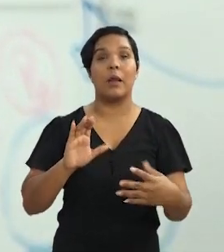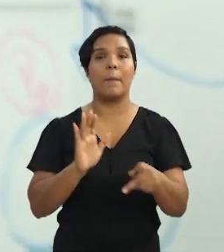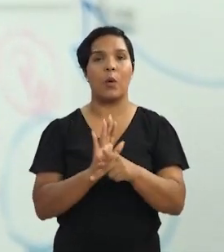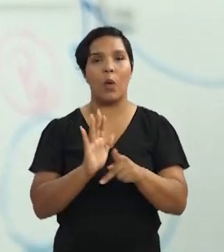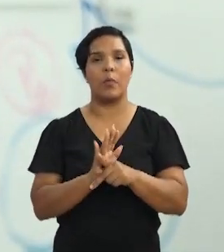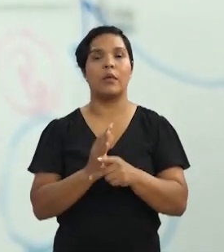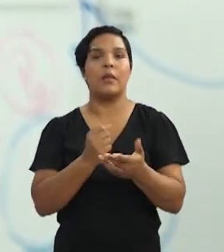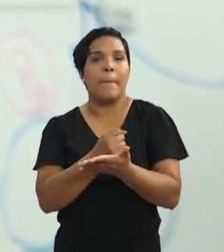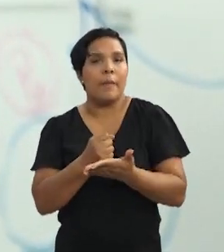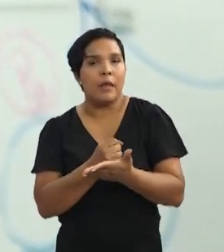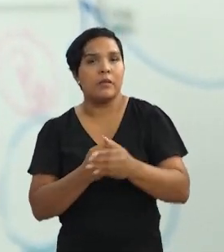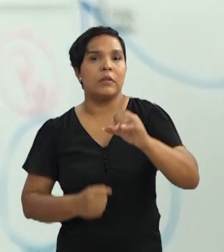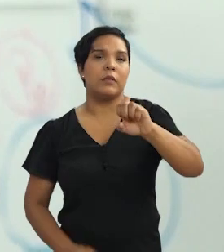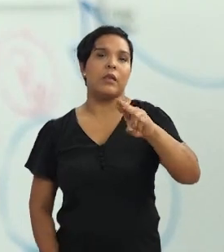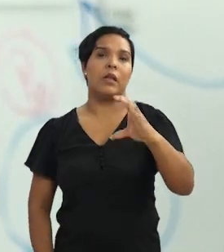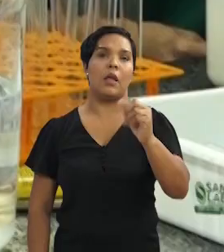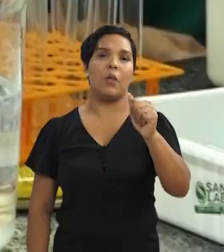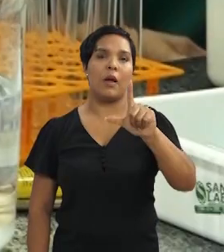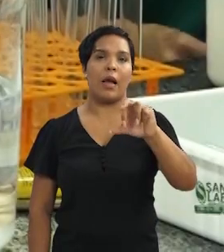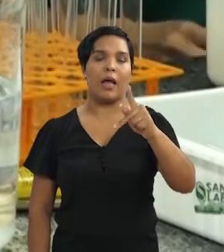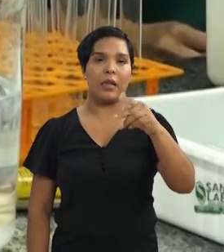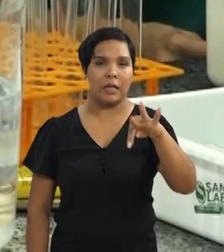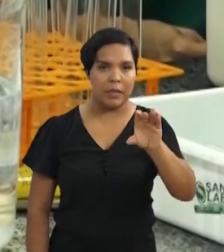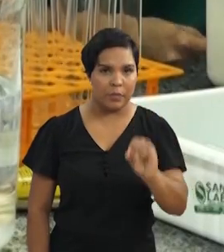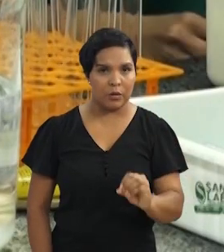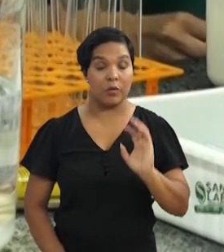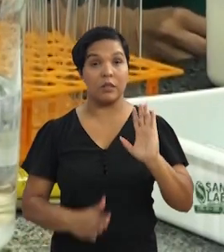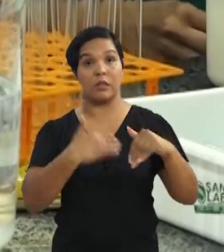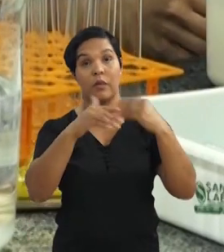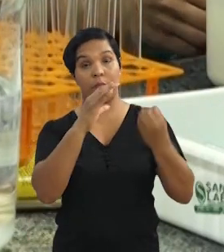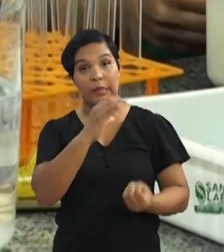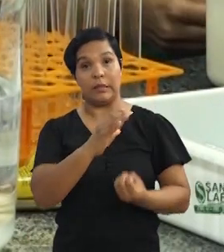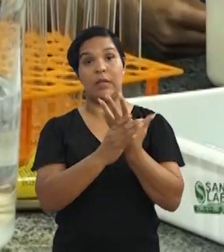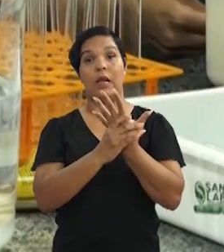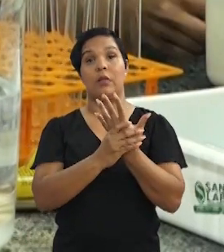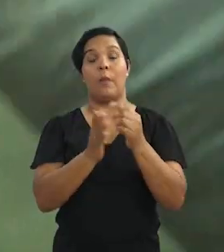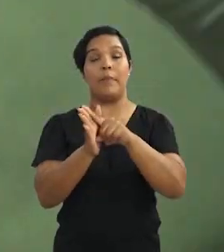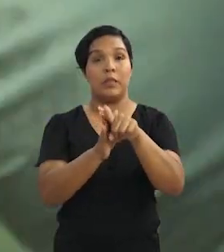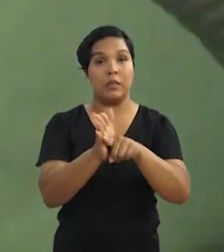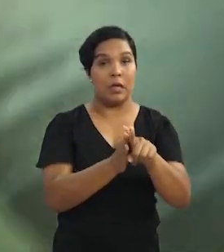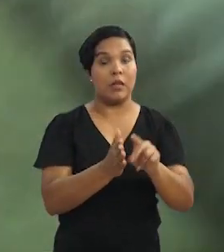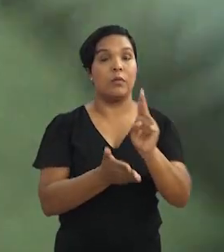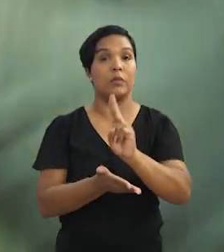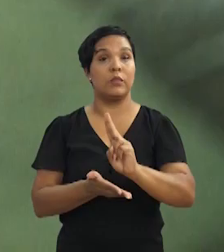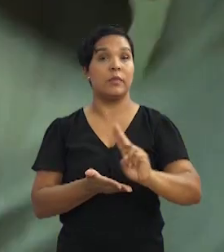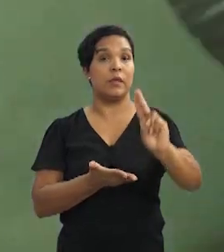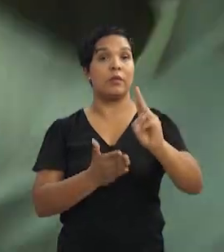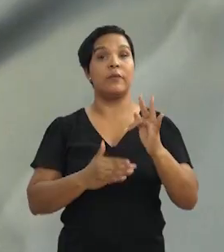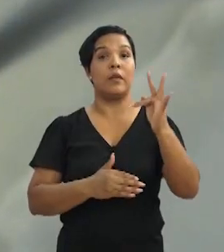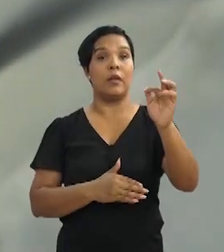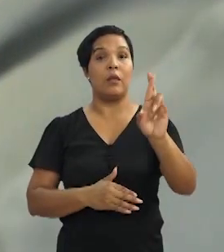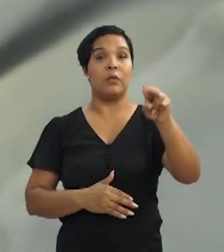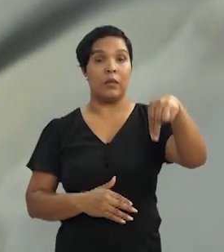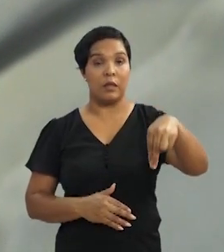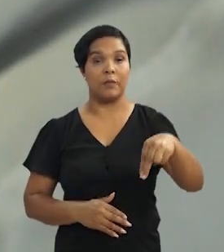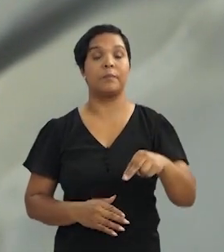extrato pirolenhoso à base de eucalipto. Essa substância de nome estranho foi desenvolvida por pesquisadores da Universidade Federal do Rio